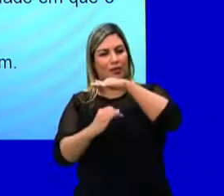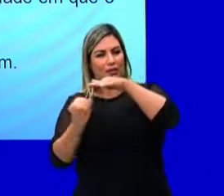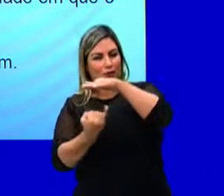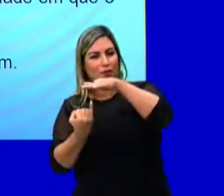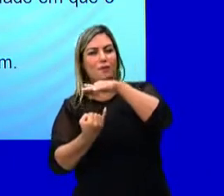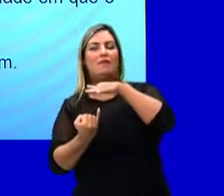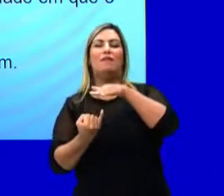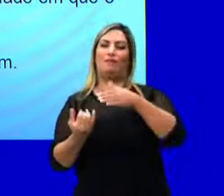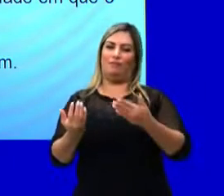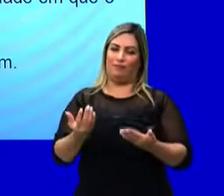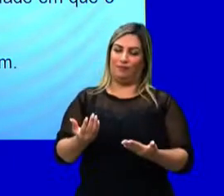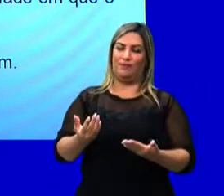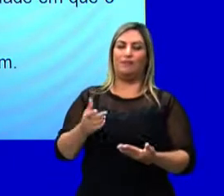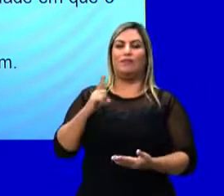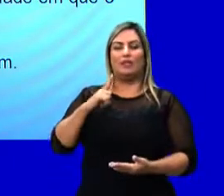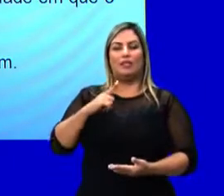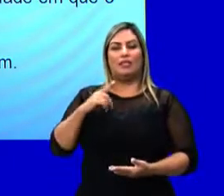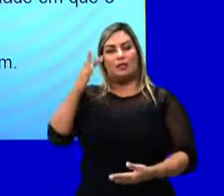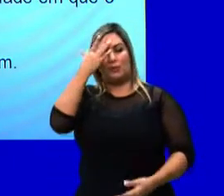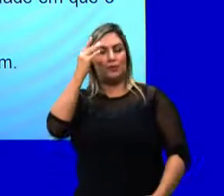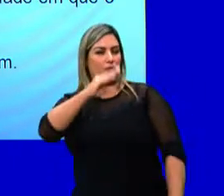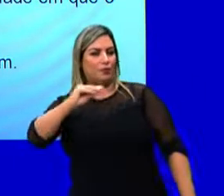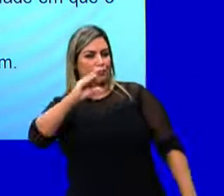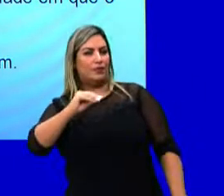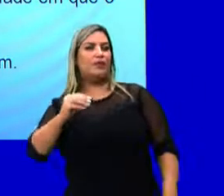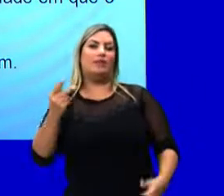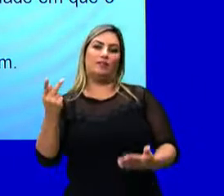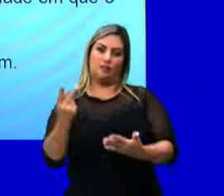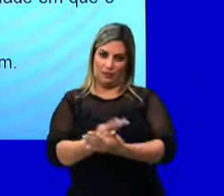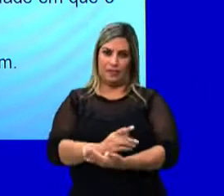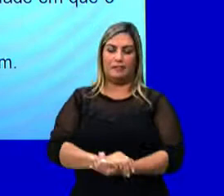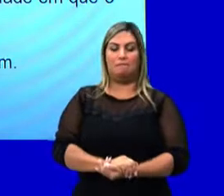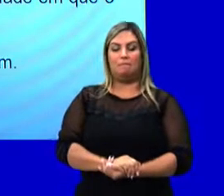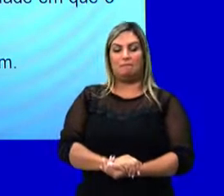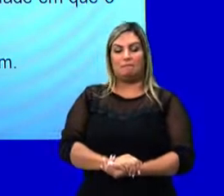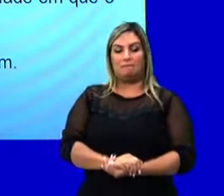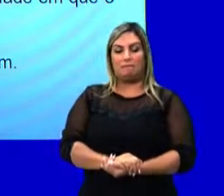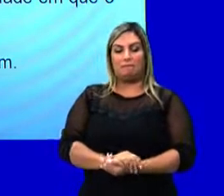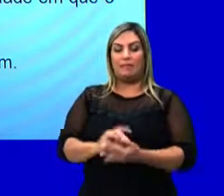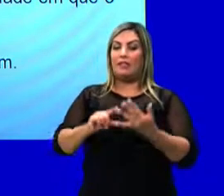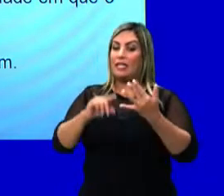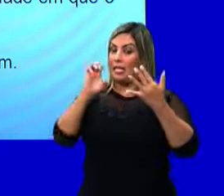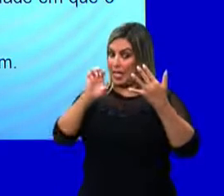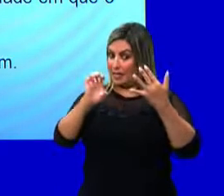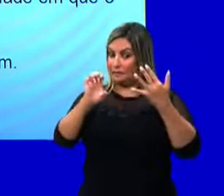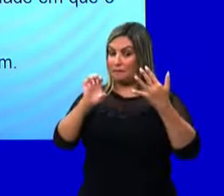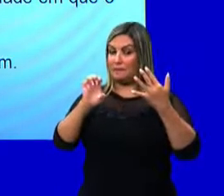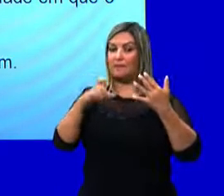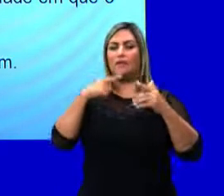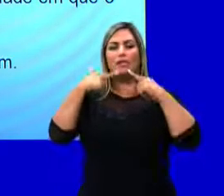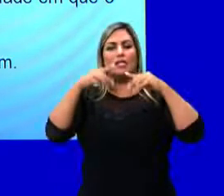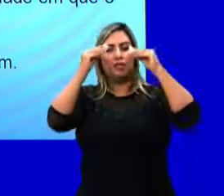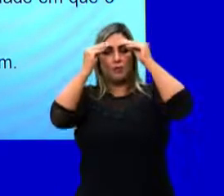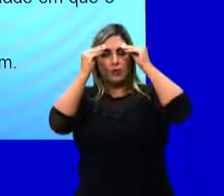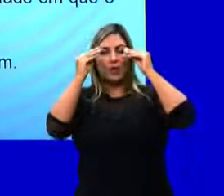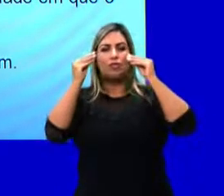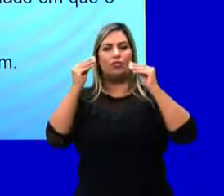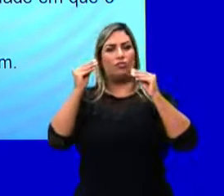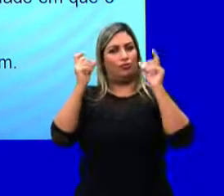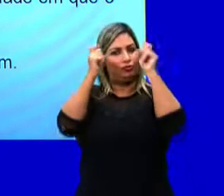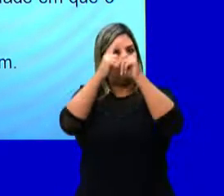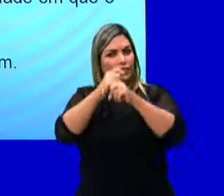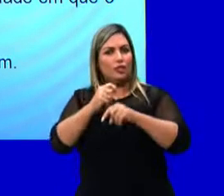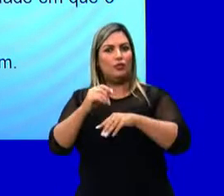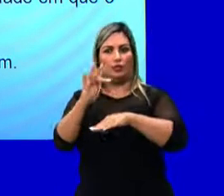de informalidade em que o falante se encontra. E finalmente a letra E, é uma linguagem